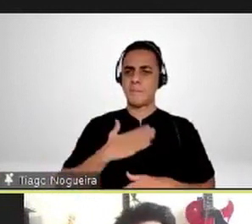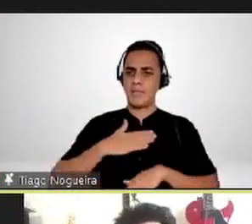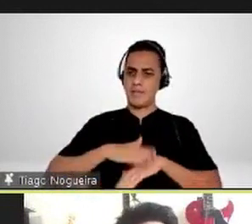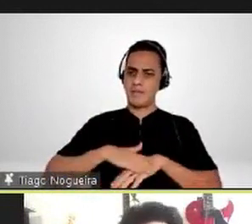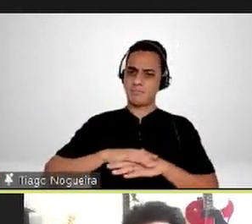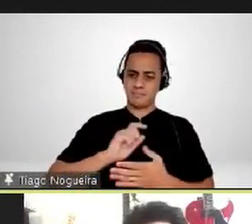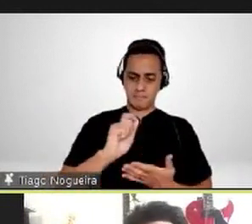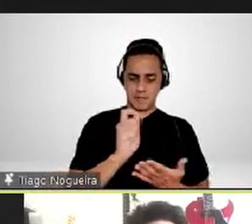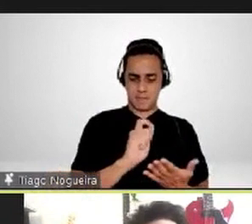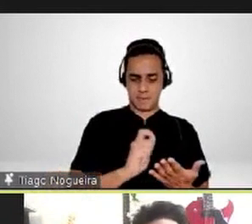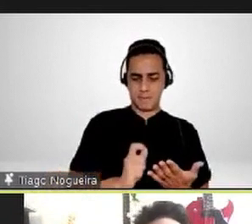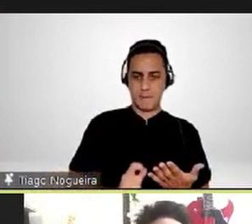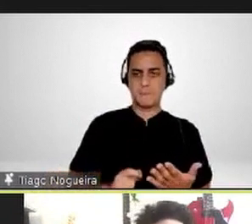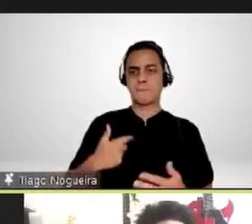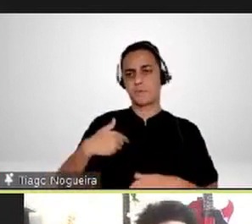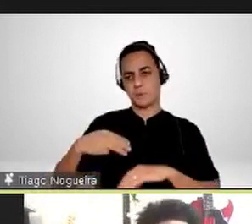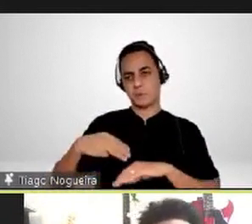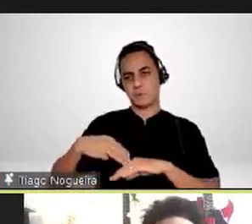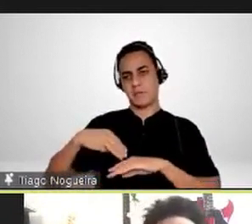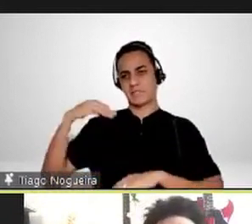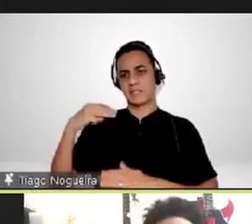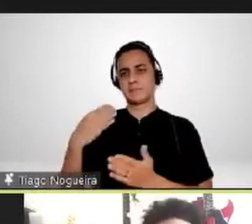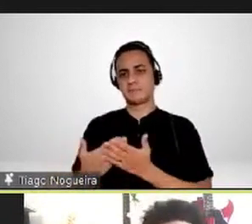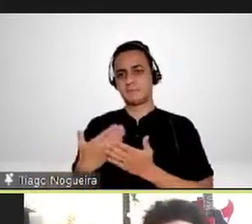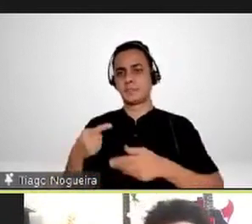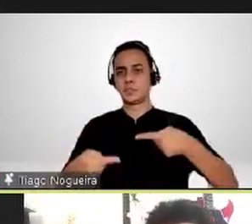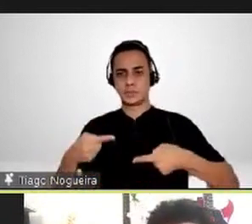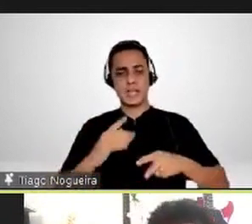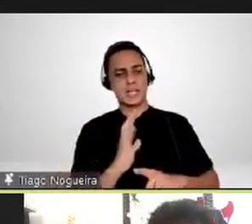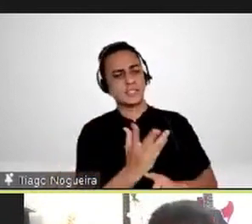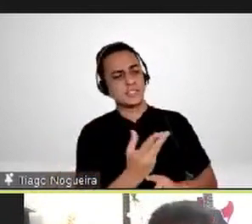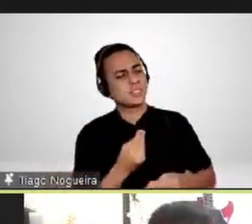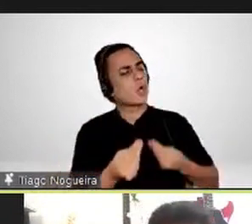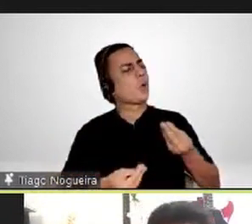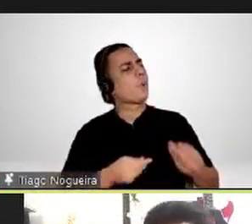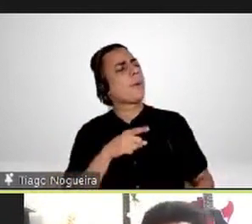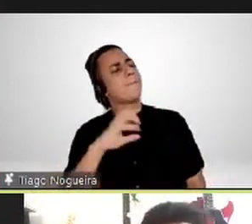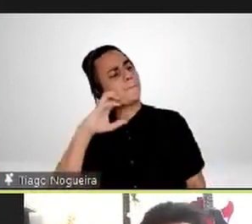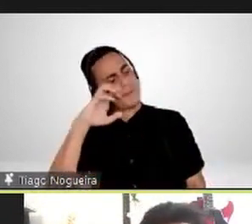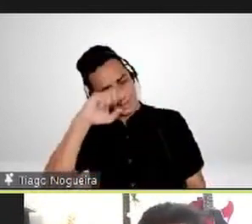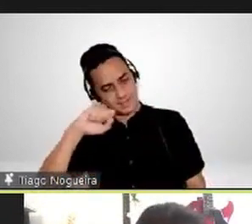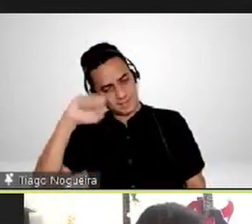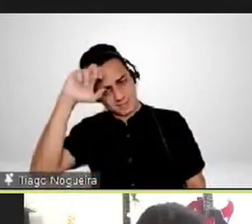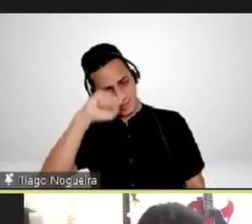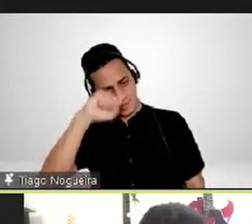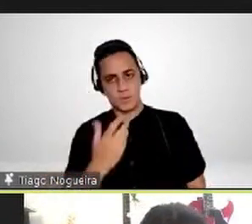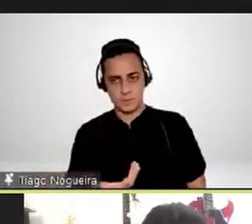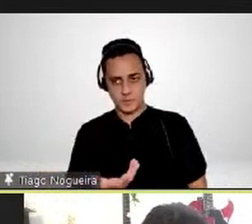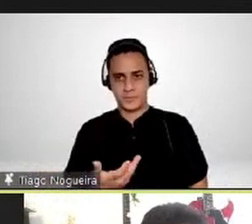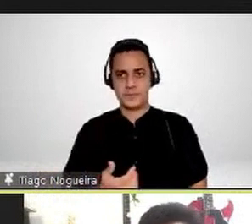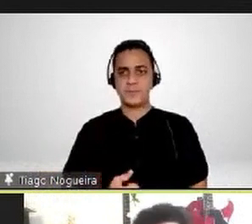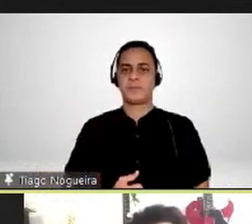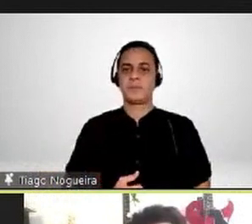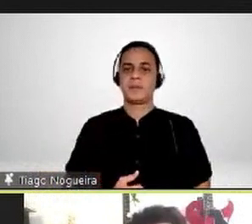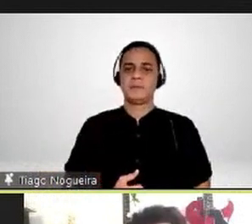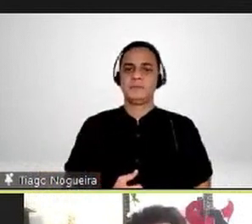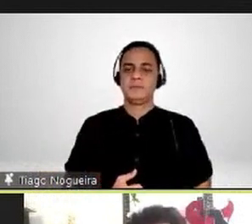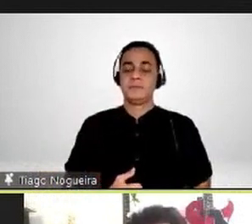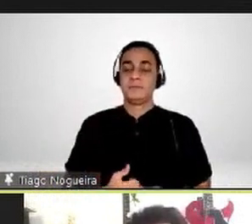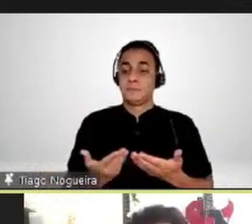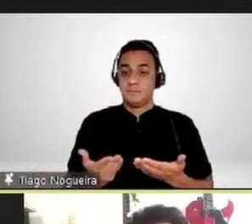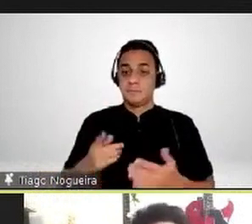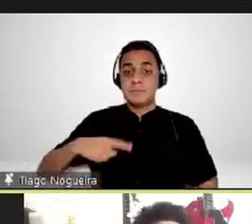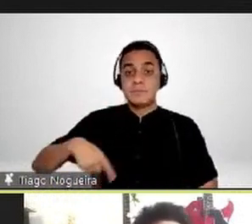aprendi um pouco quando eu estava fazendo mestrado, discutindo com os artistas, como eles tinham aprendido, né? Então, a gente